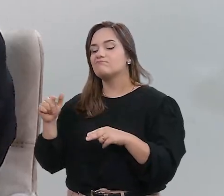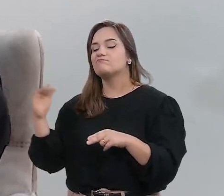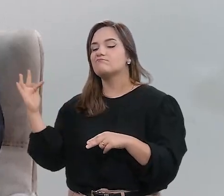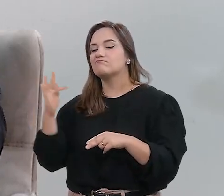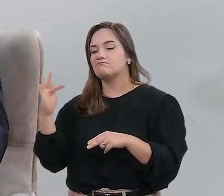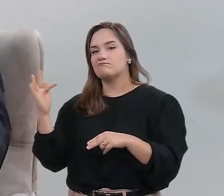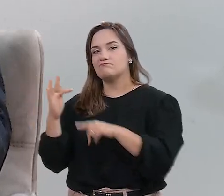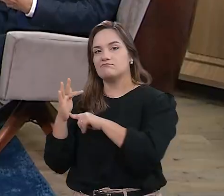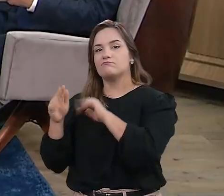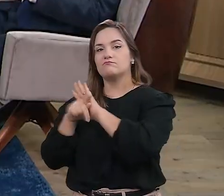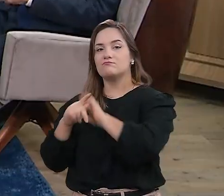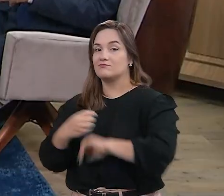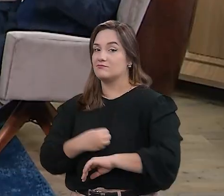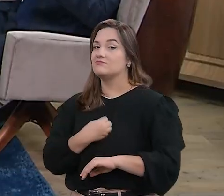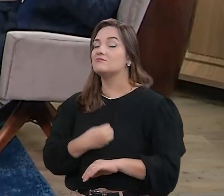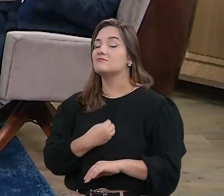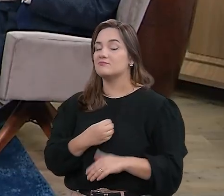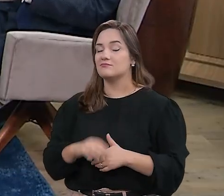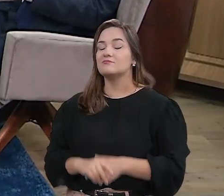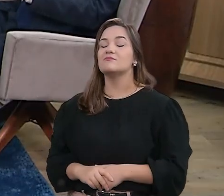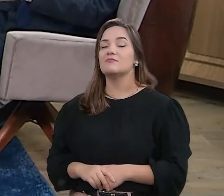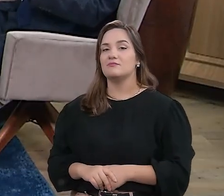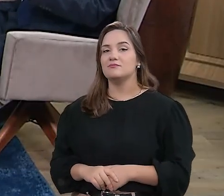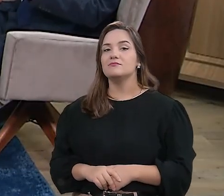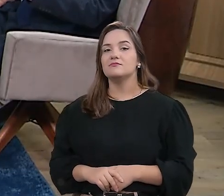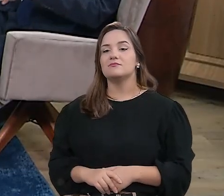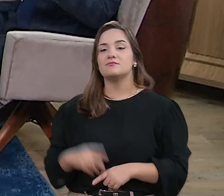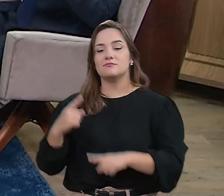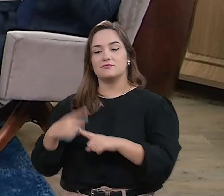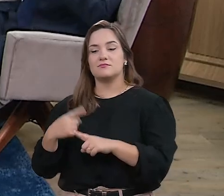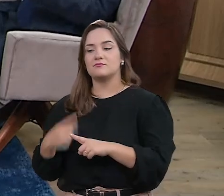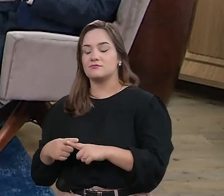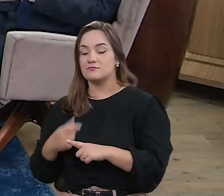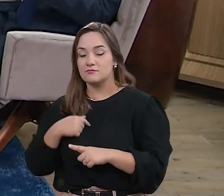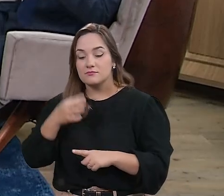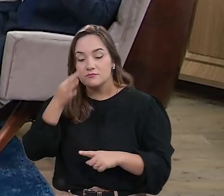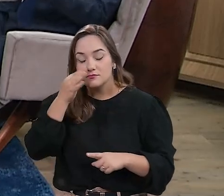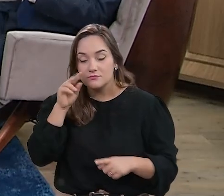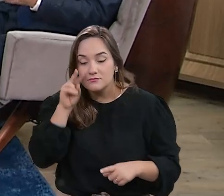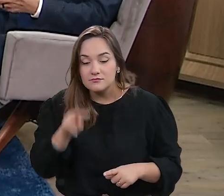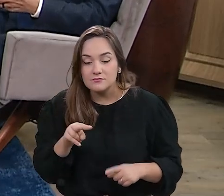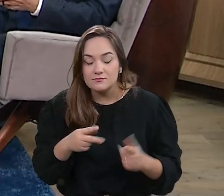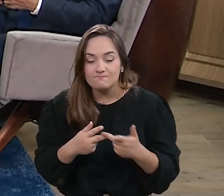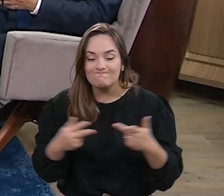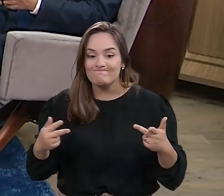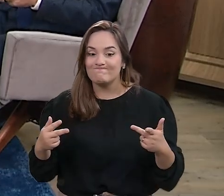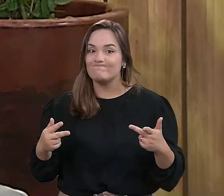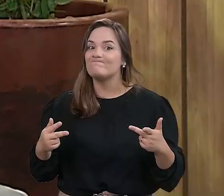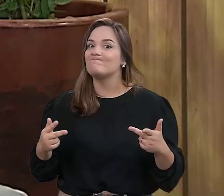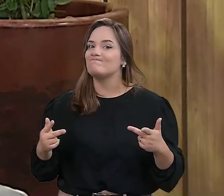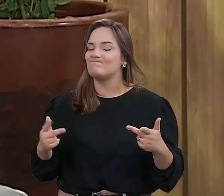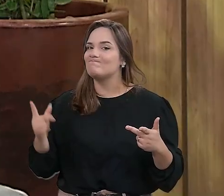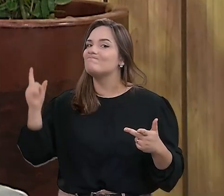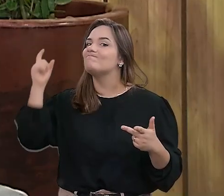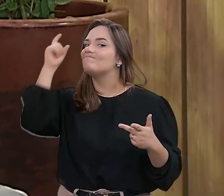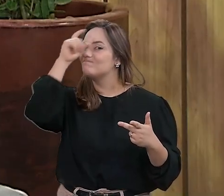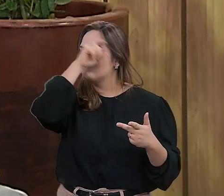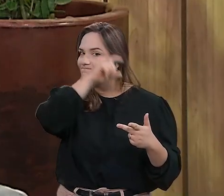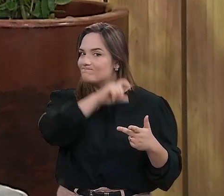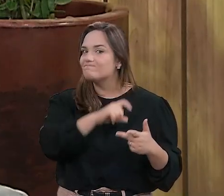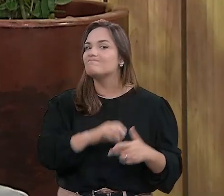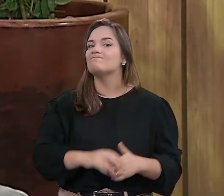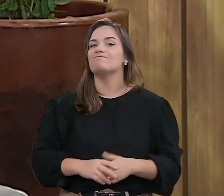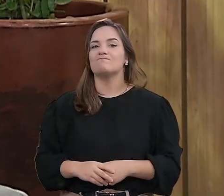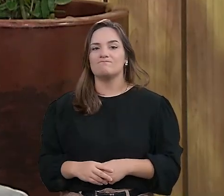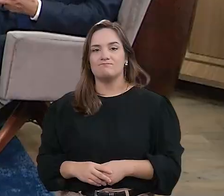uma faculdade que eu fiz, a faculdade da vida, que me colocou em contato com uma realidade bastante